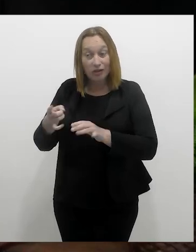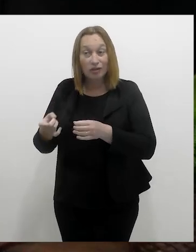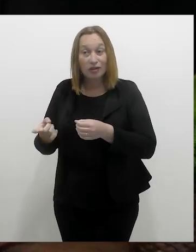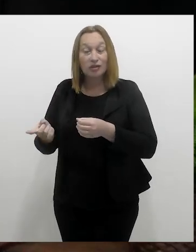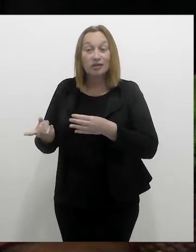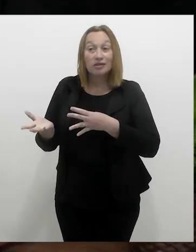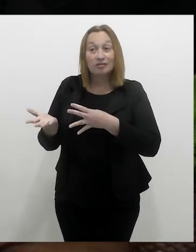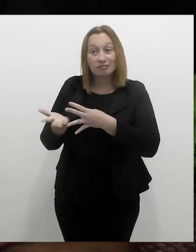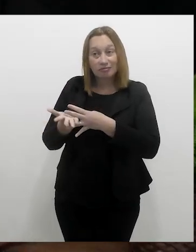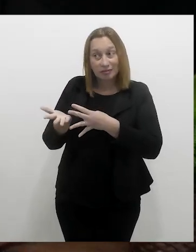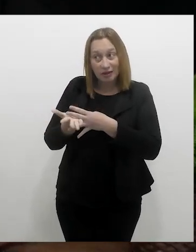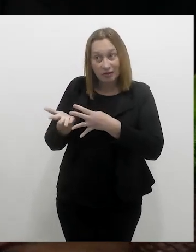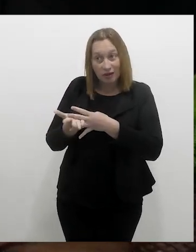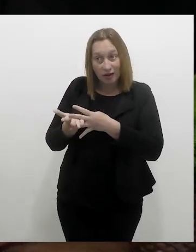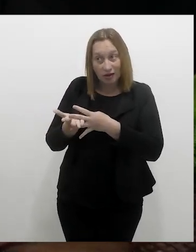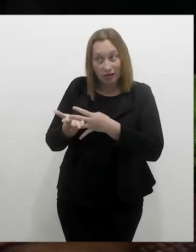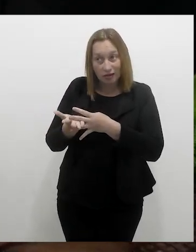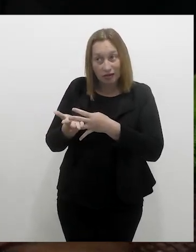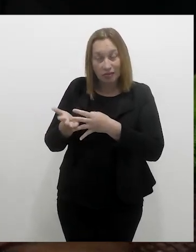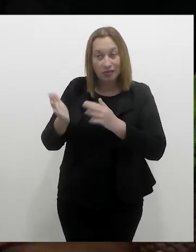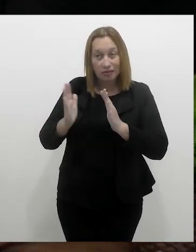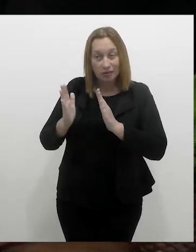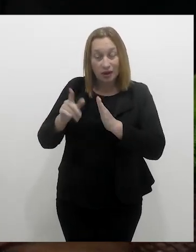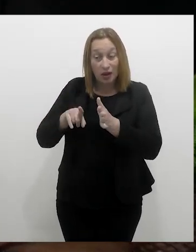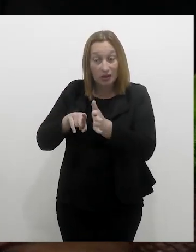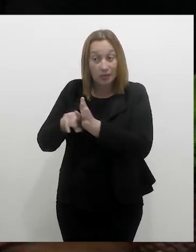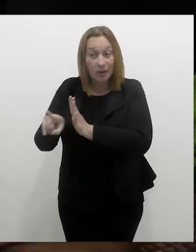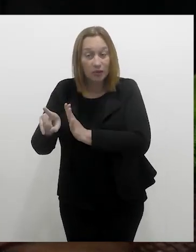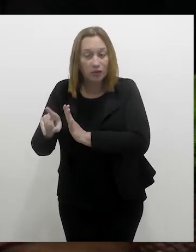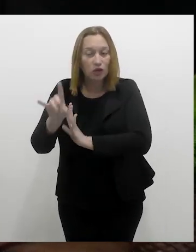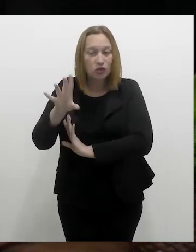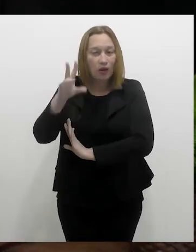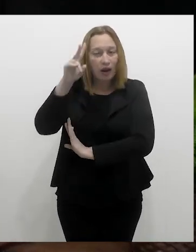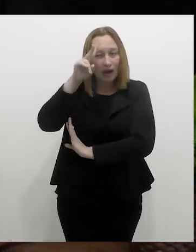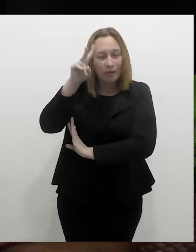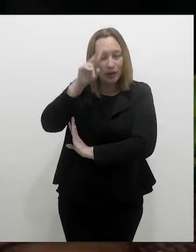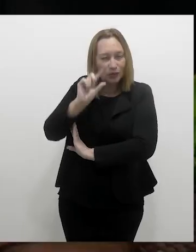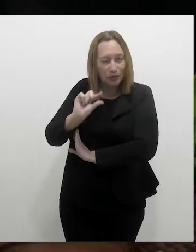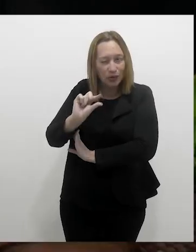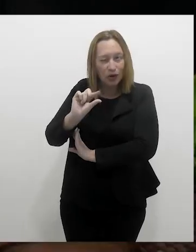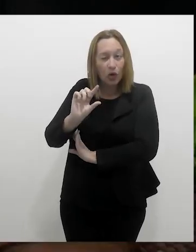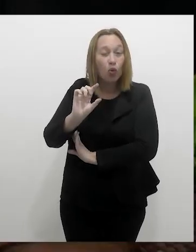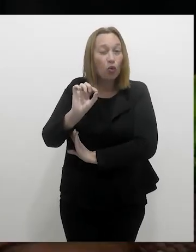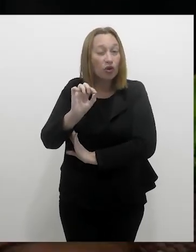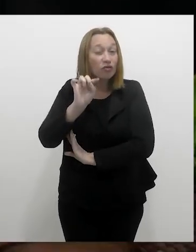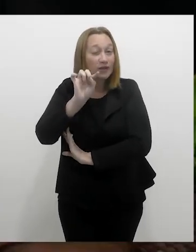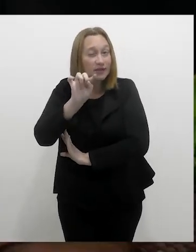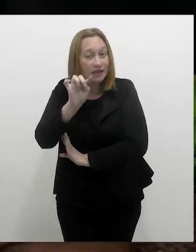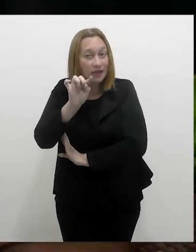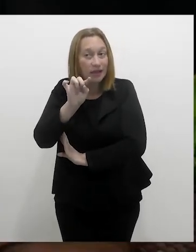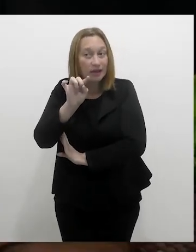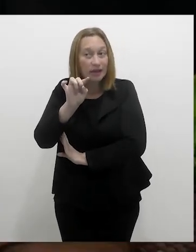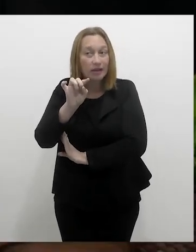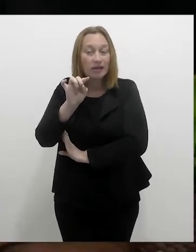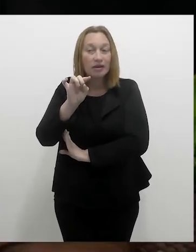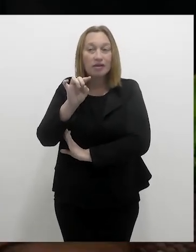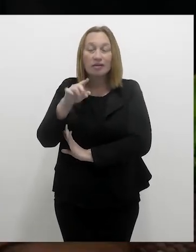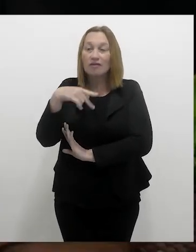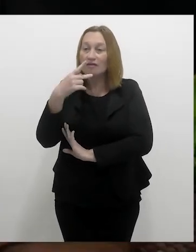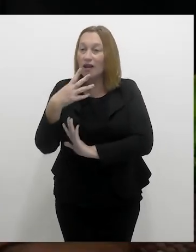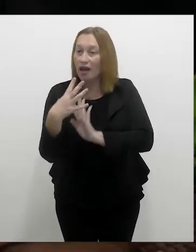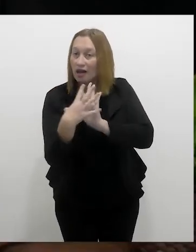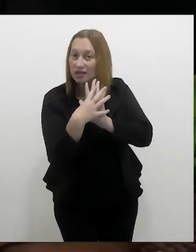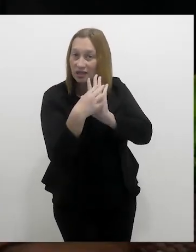para o intervalo essa pergunta, Maura, só refrescando a sua memória. O que você tem a dizer de